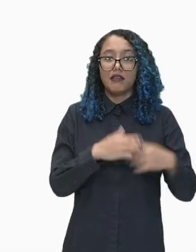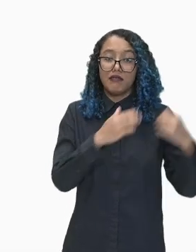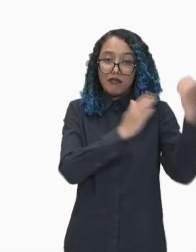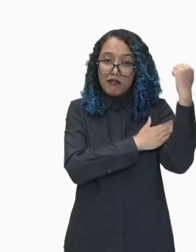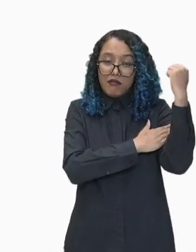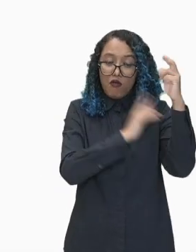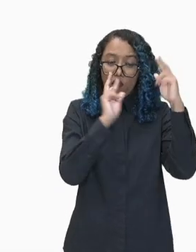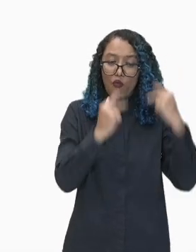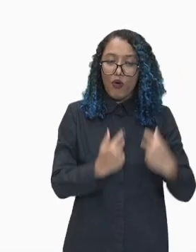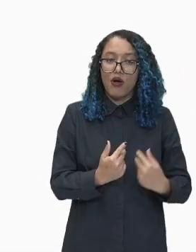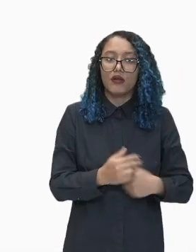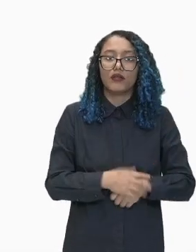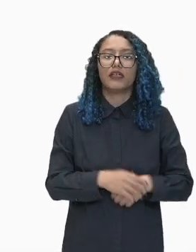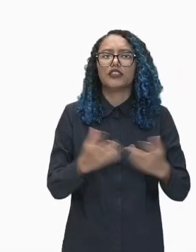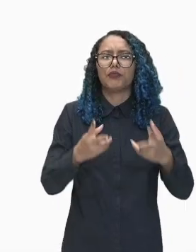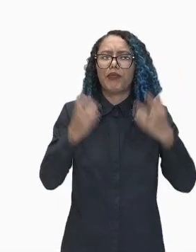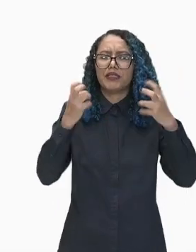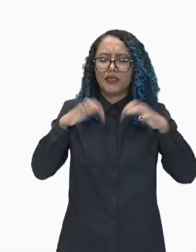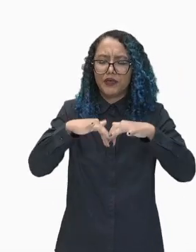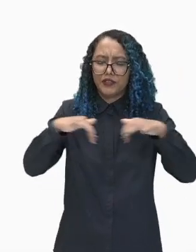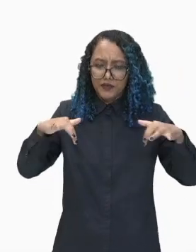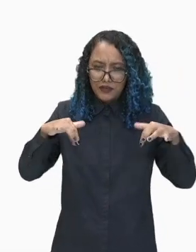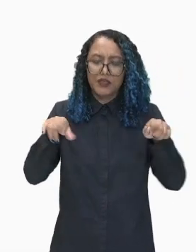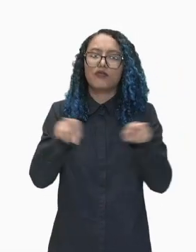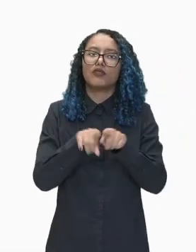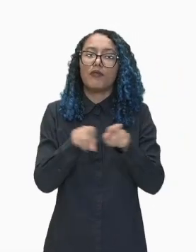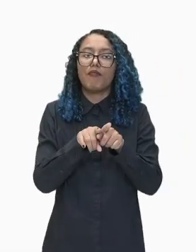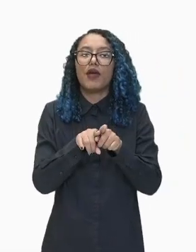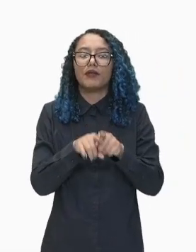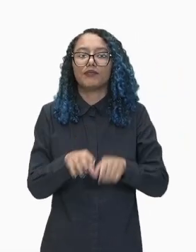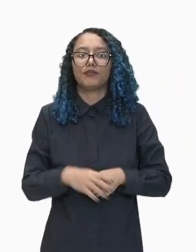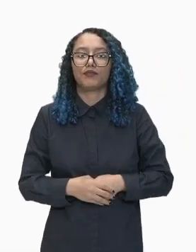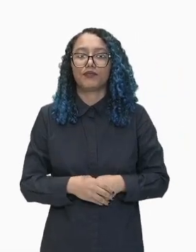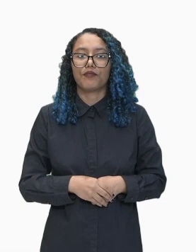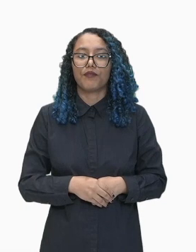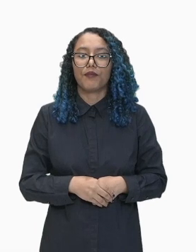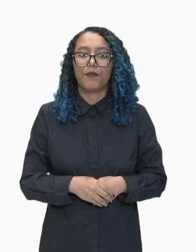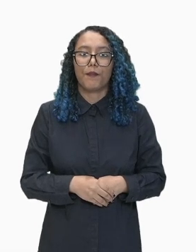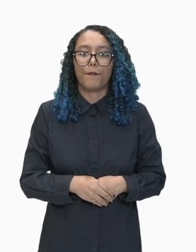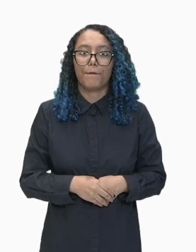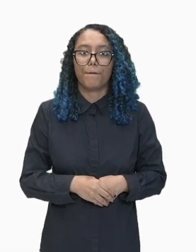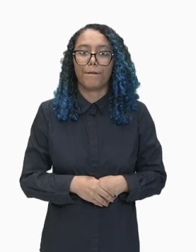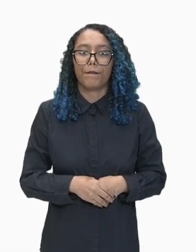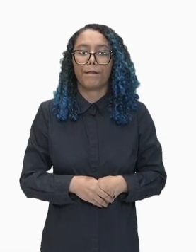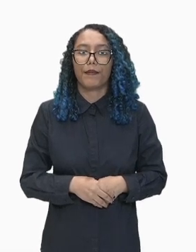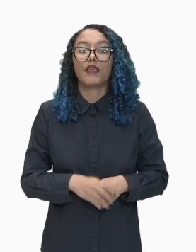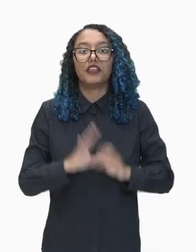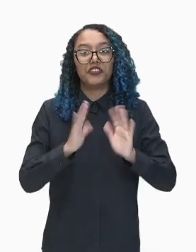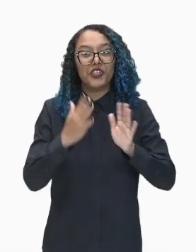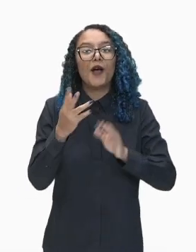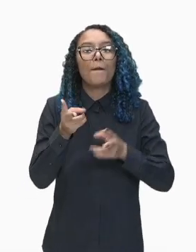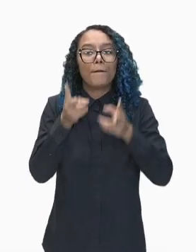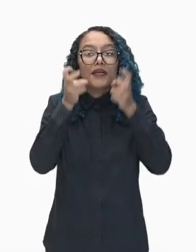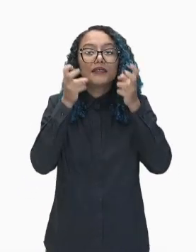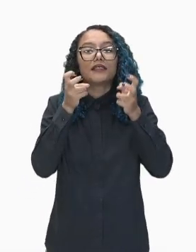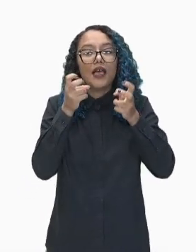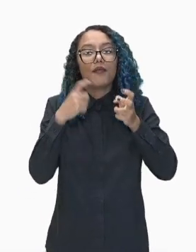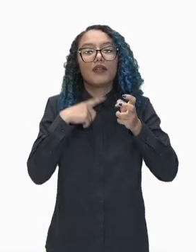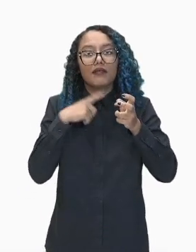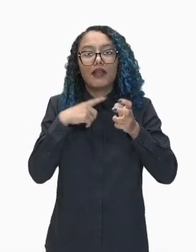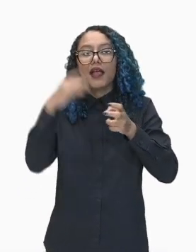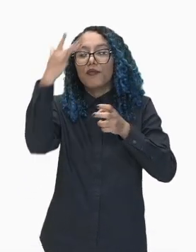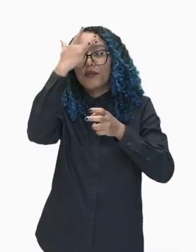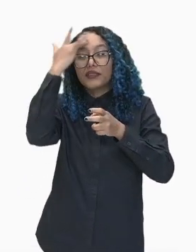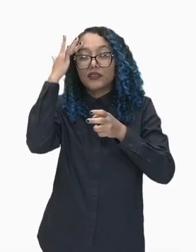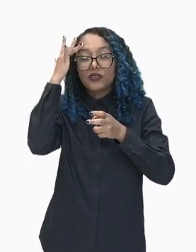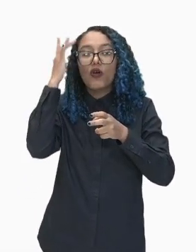do trabalho, que se torna ainda mais evidente e necessária. Então, nós vamos ter aí já mais pessoas trabalhando e